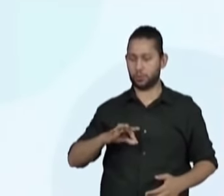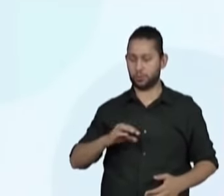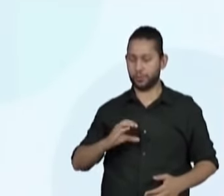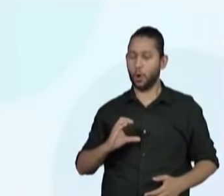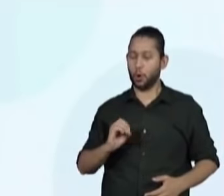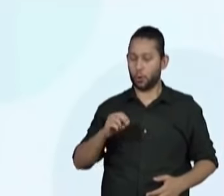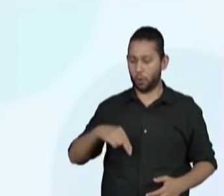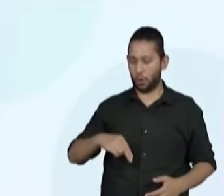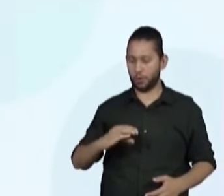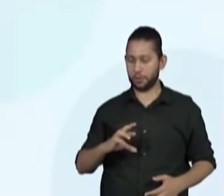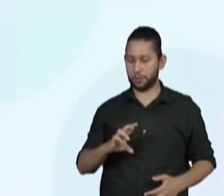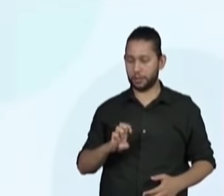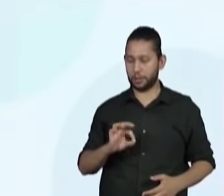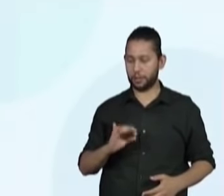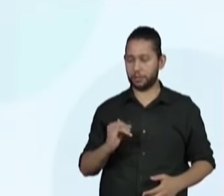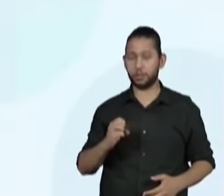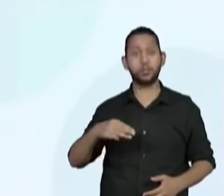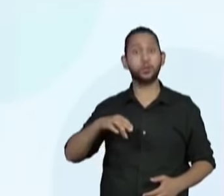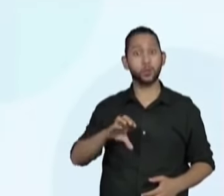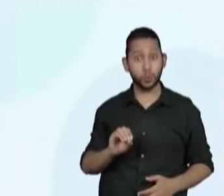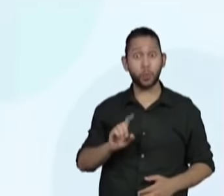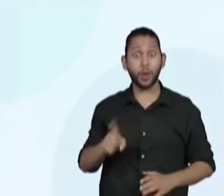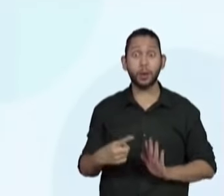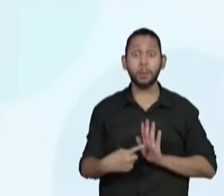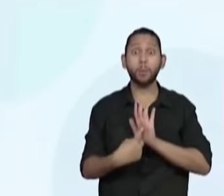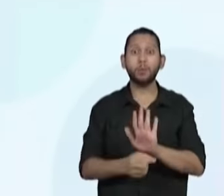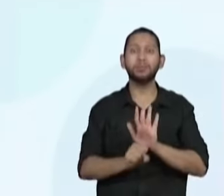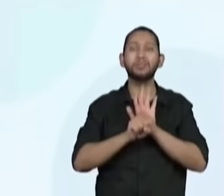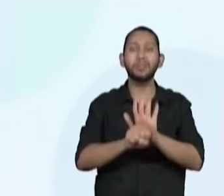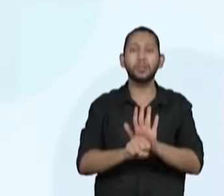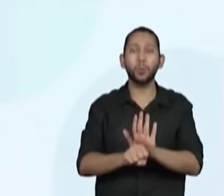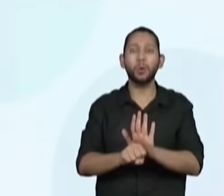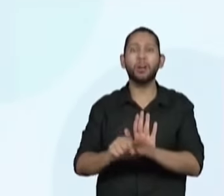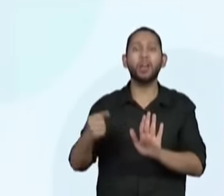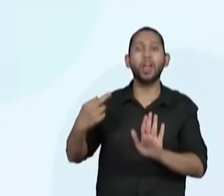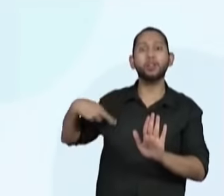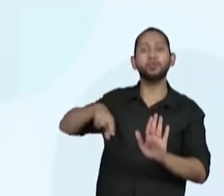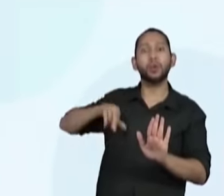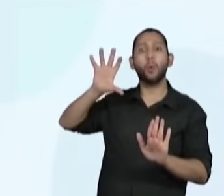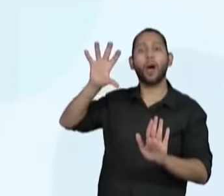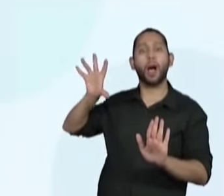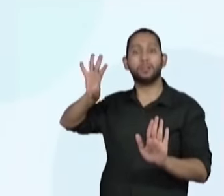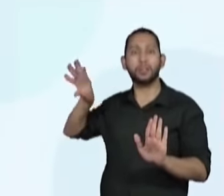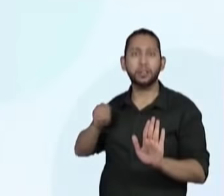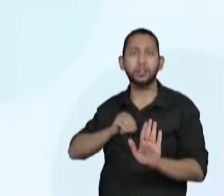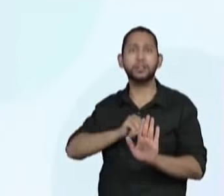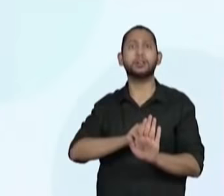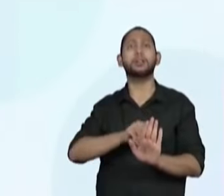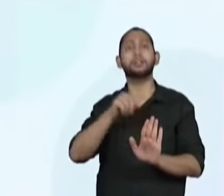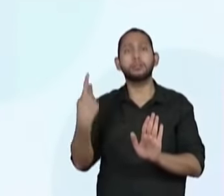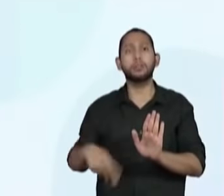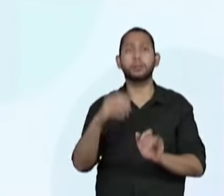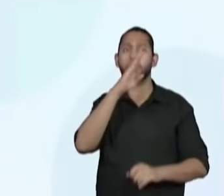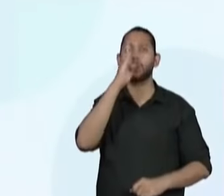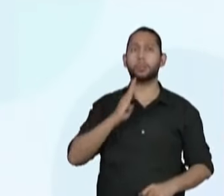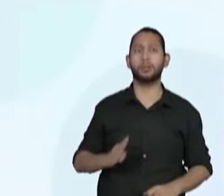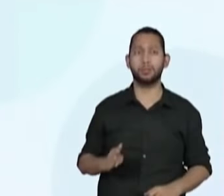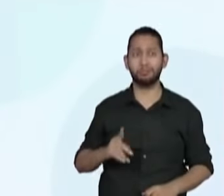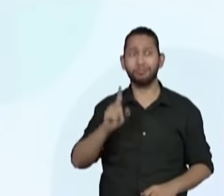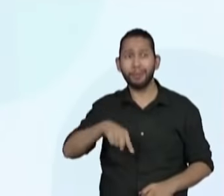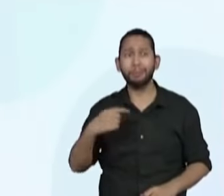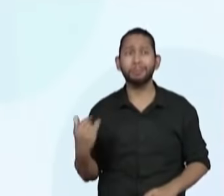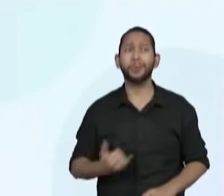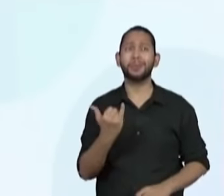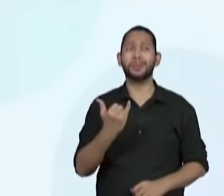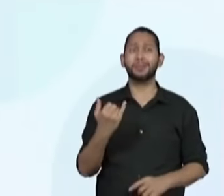a simbologia das religiões afro-brasileiras, a simbologia iorubá, que a gente pode dizer, né,